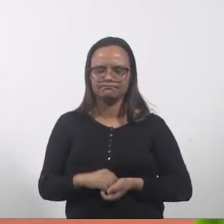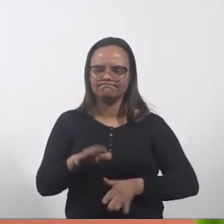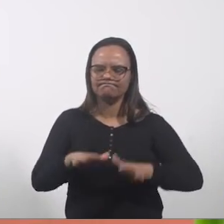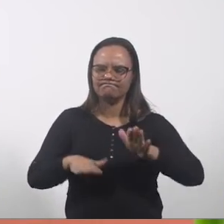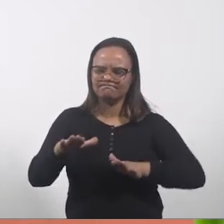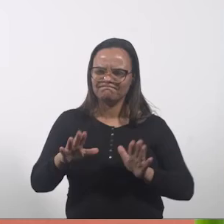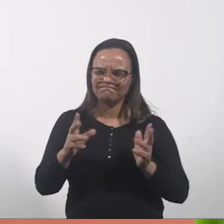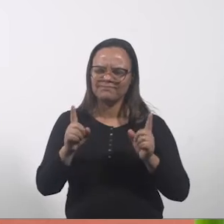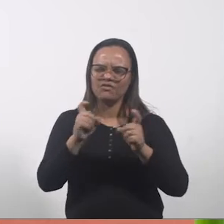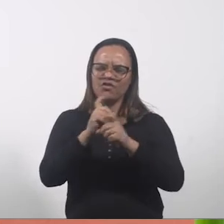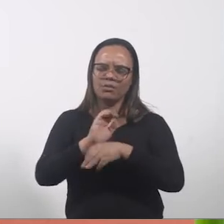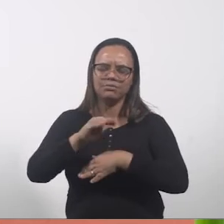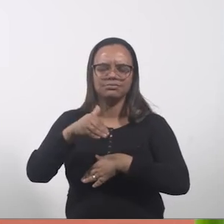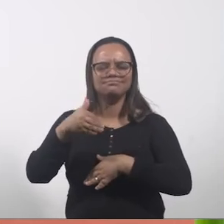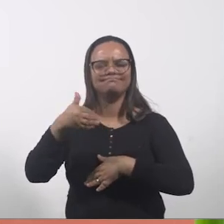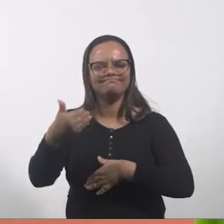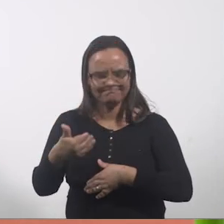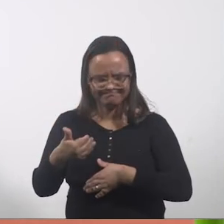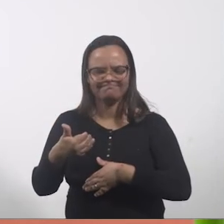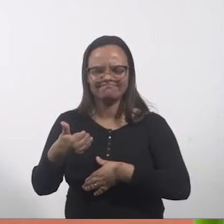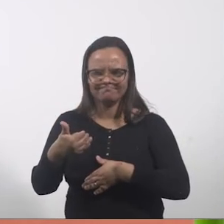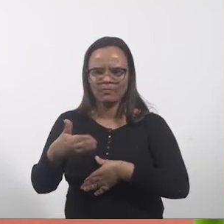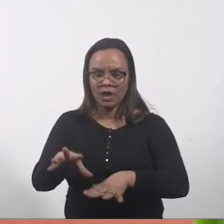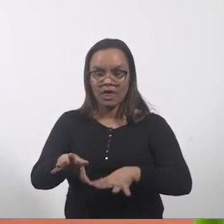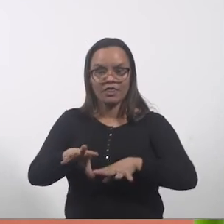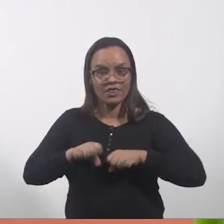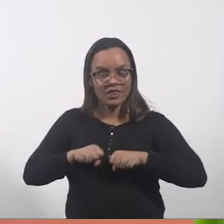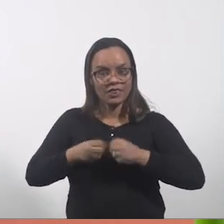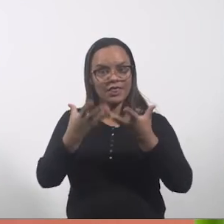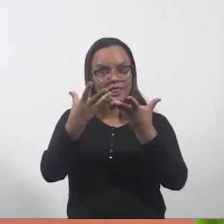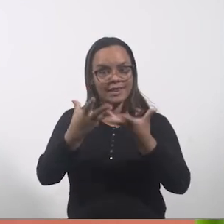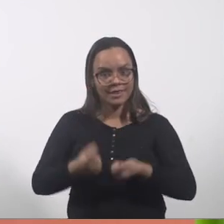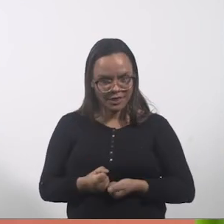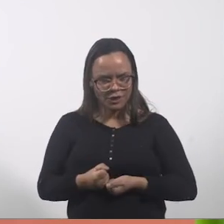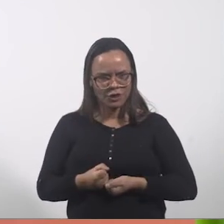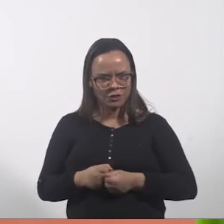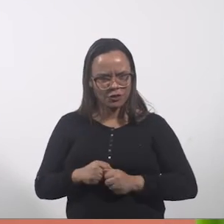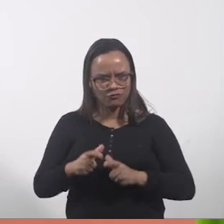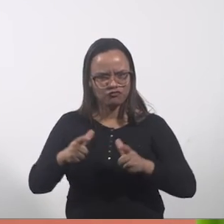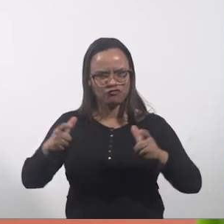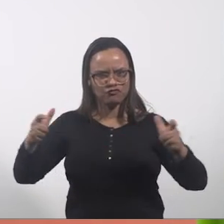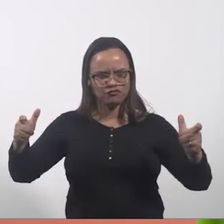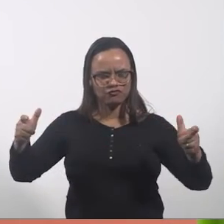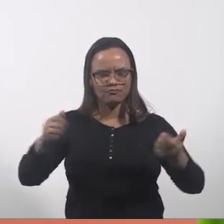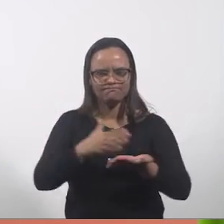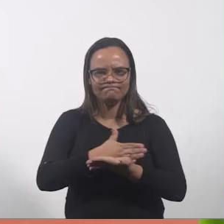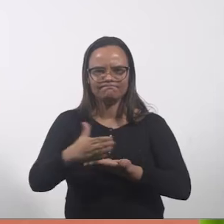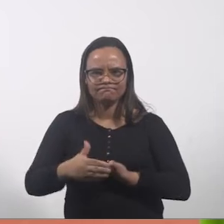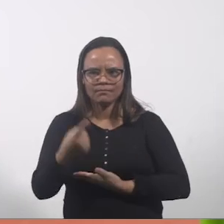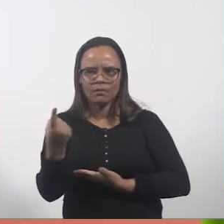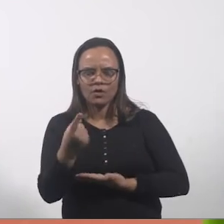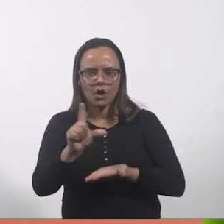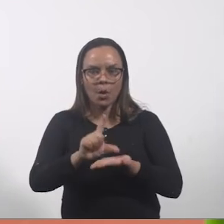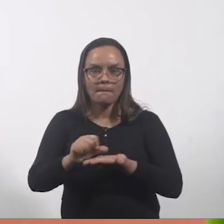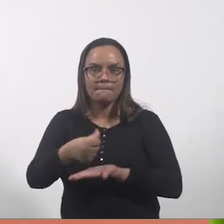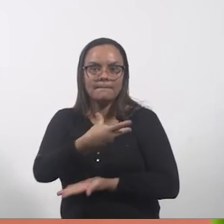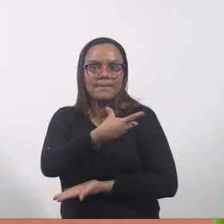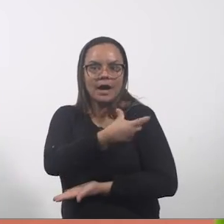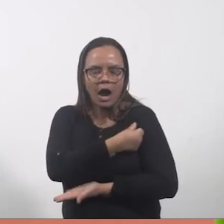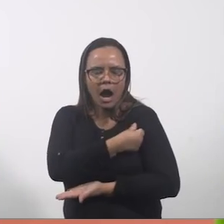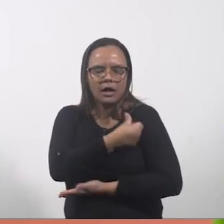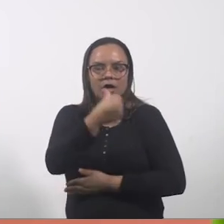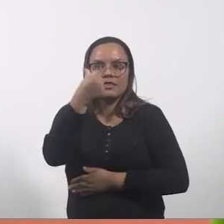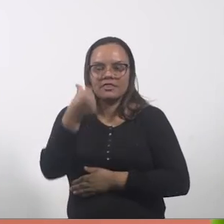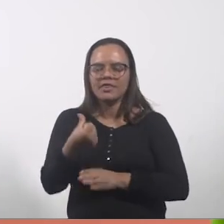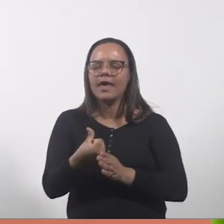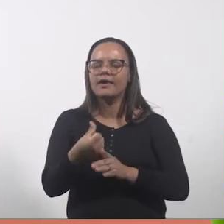alguma dificuldade, e depois, obviamente, a adesão foi maciça. Nós iniciamos a vacinação de primeira dose no dia 6 de setembro para